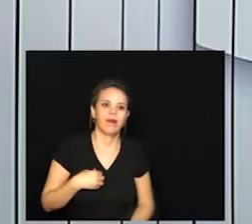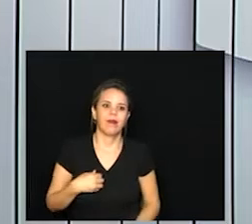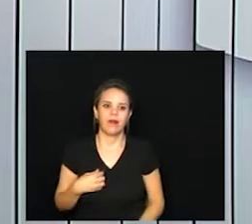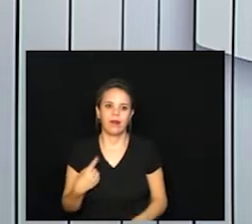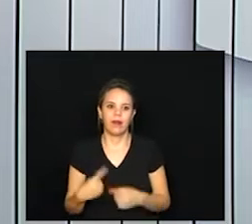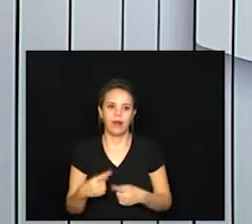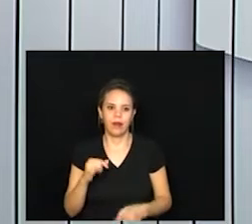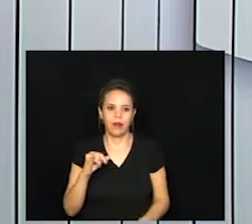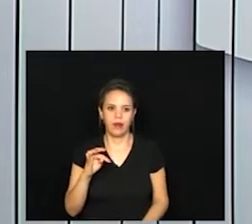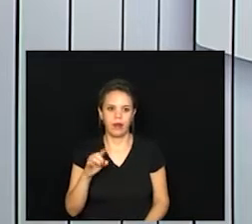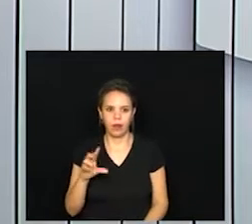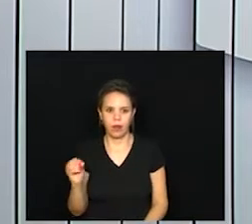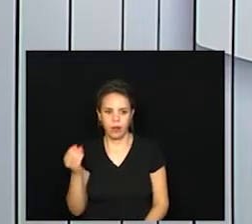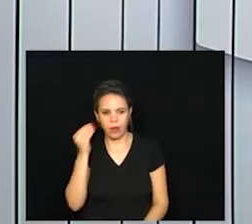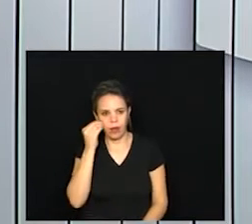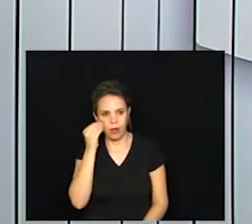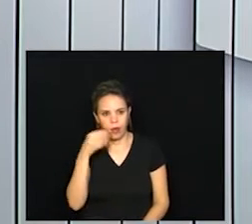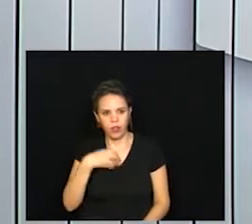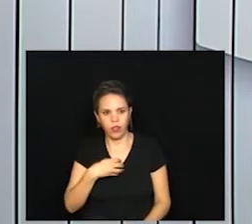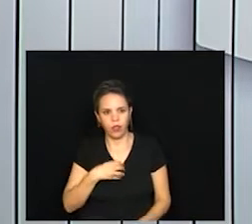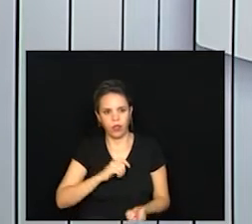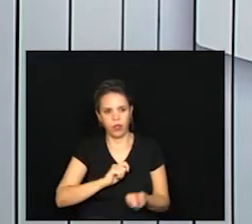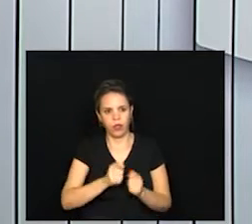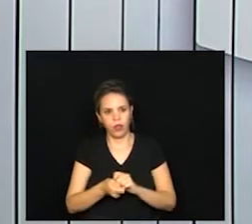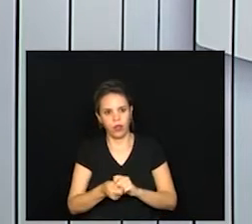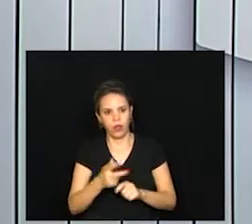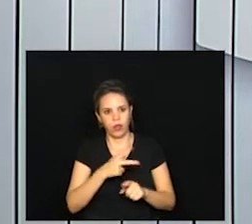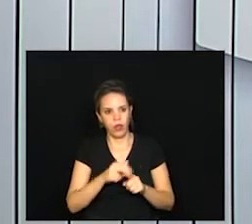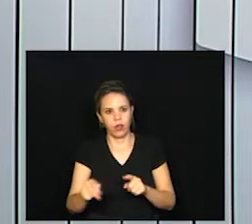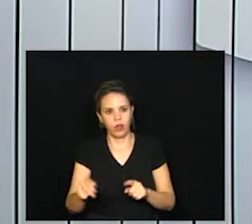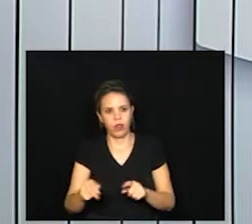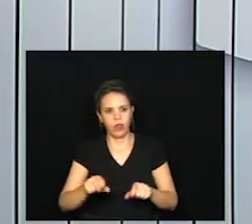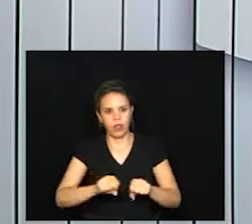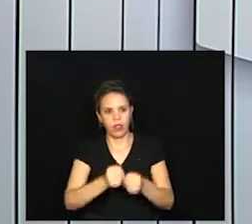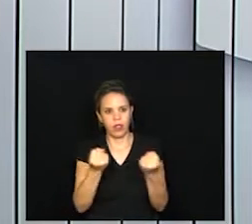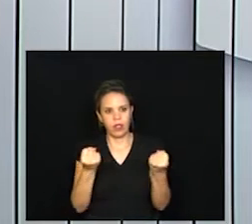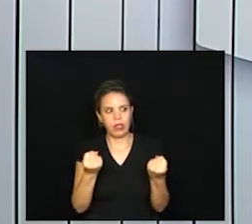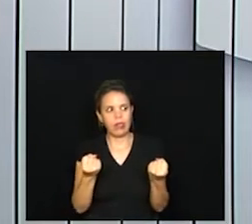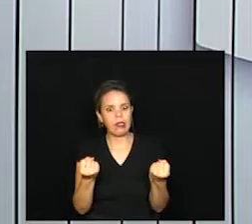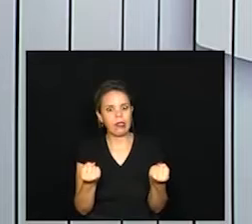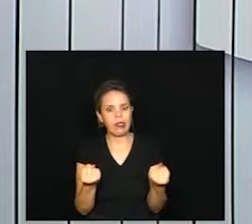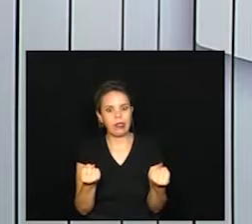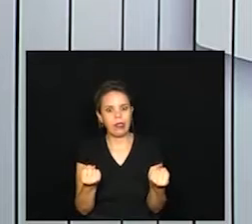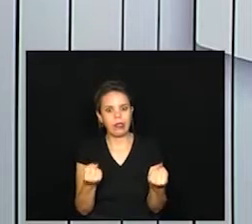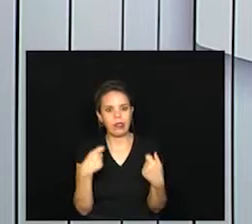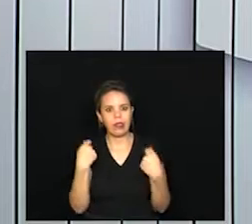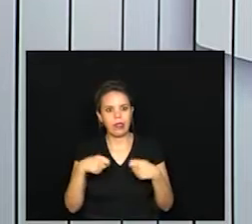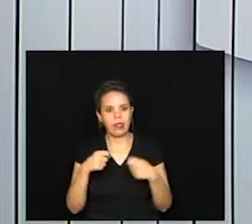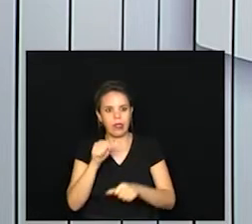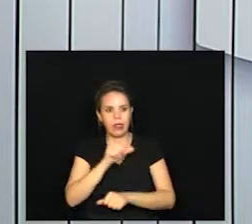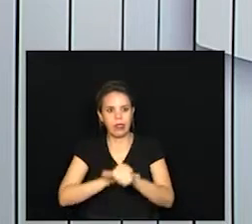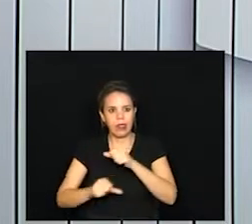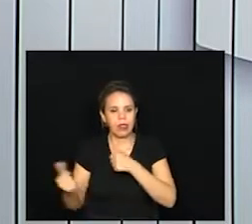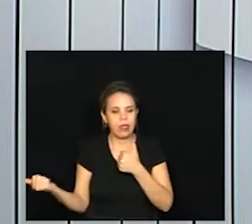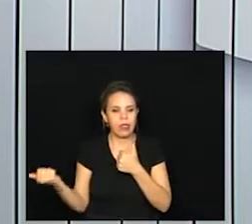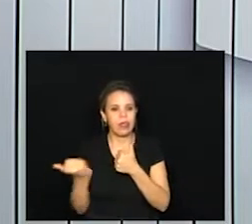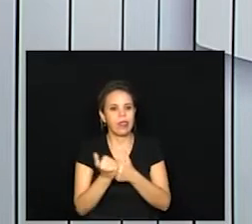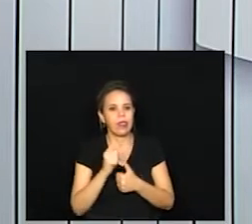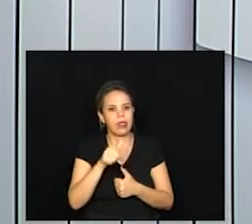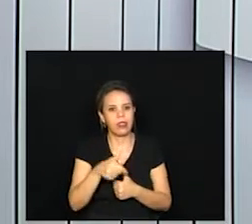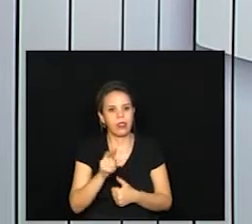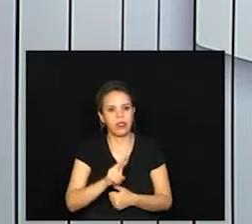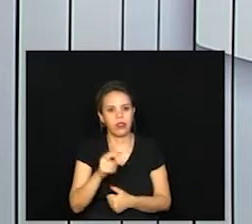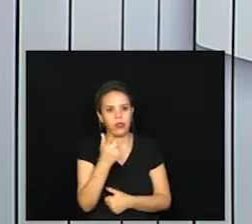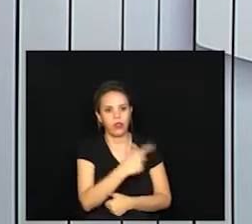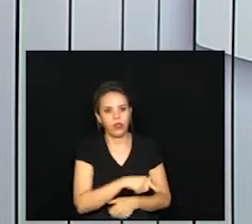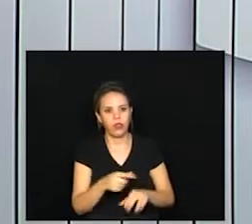o Ítalo, ele tentou uma manobra e aí acabou com a prancha rachada ao meio. Ele precisou trocar. Depois, ele